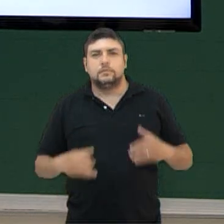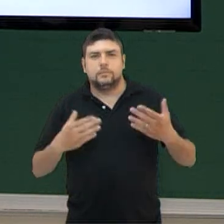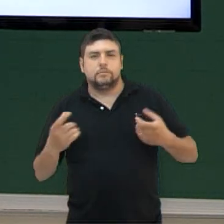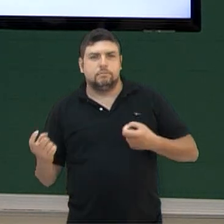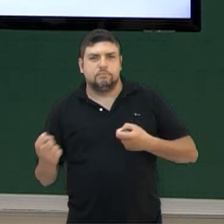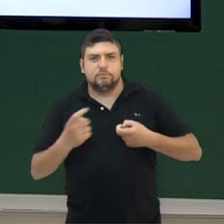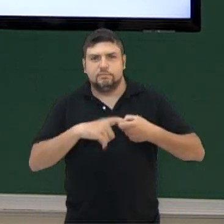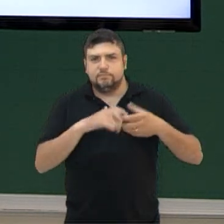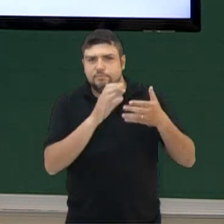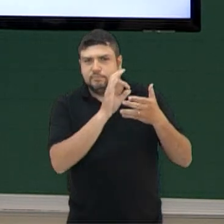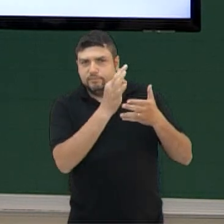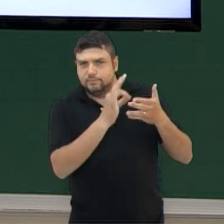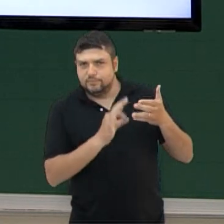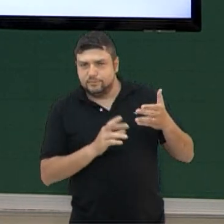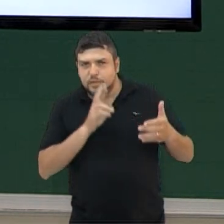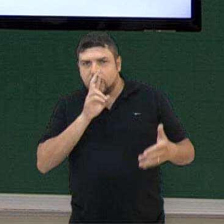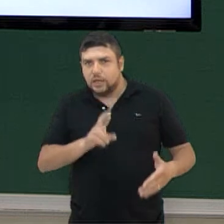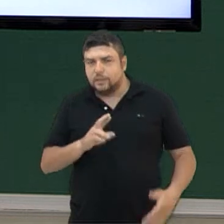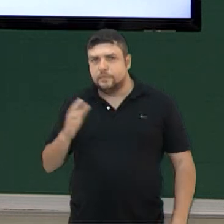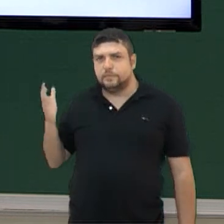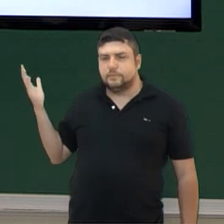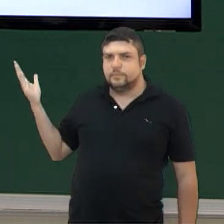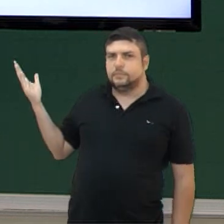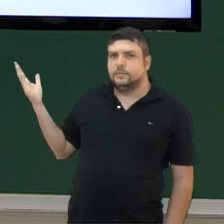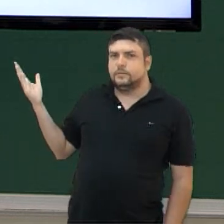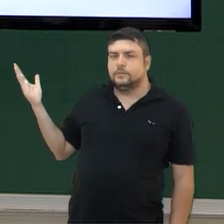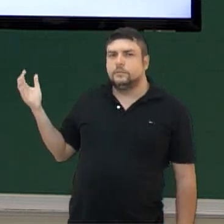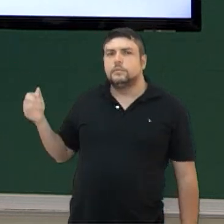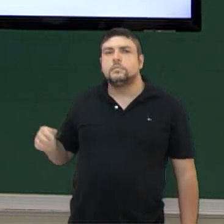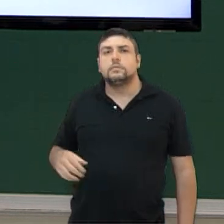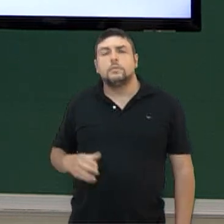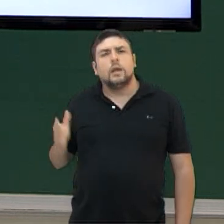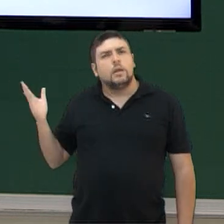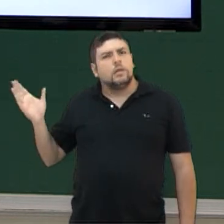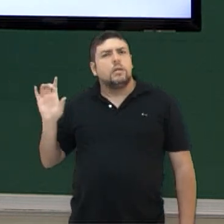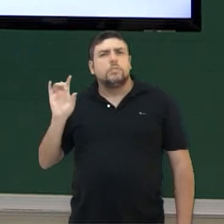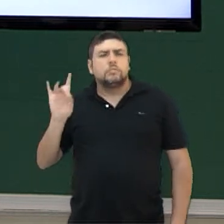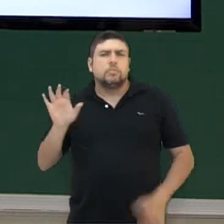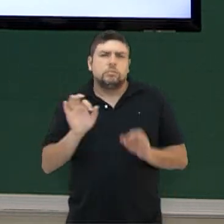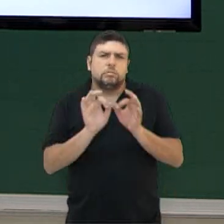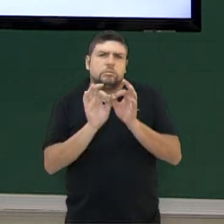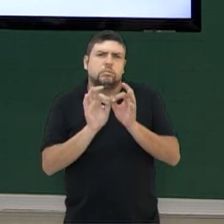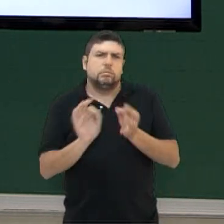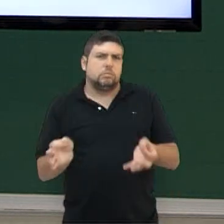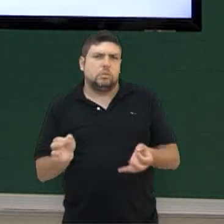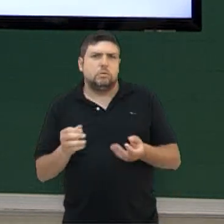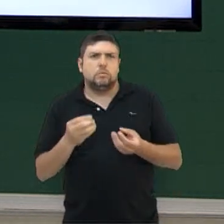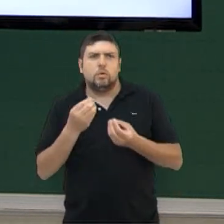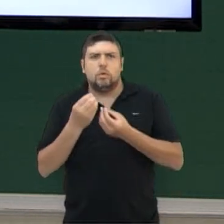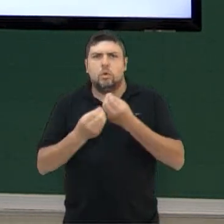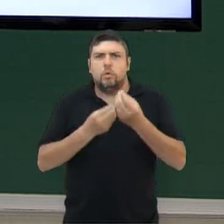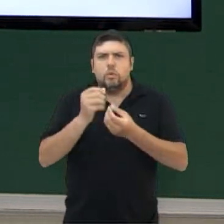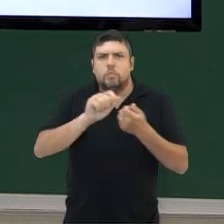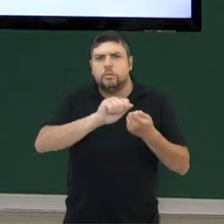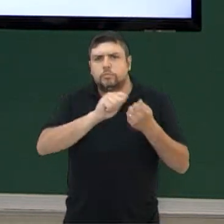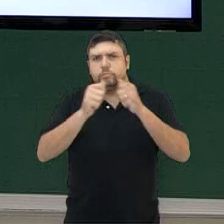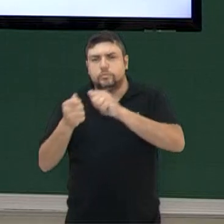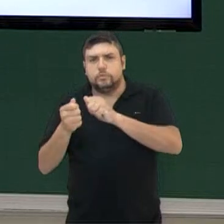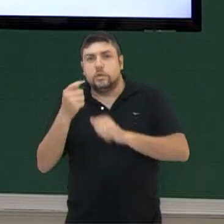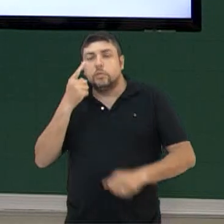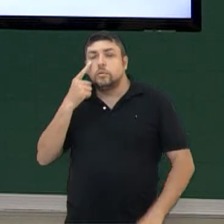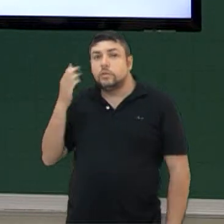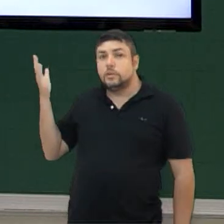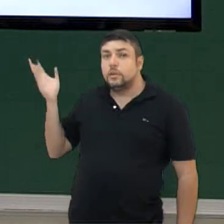Voltamos então com a resolução do exercício. Aqui era só para aplicar as propriedades, tá? É muito simples aqui. Opa, vou deixar aqui a resposta.